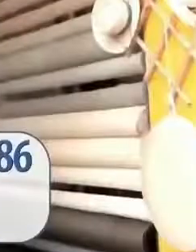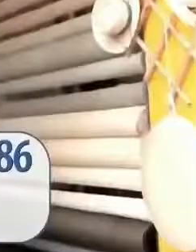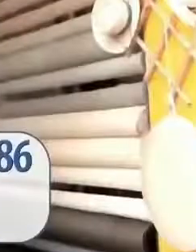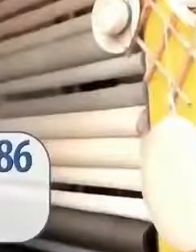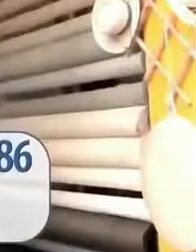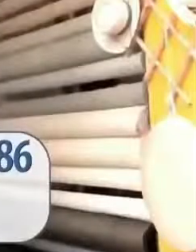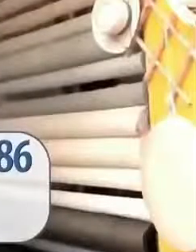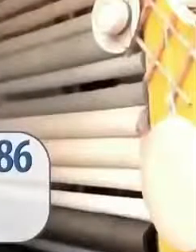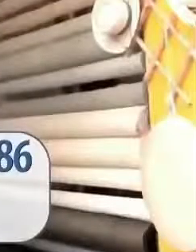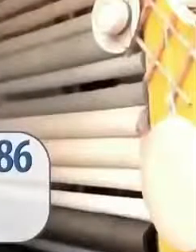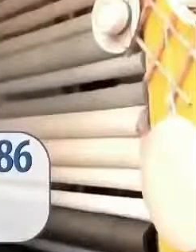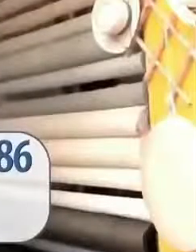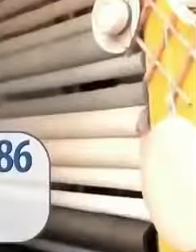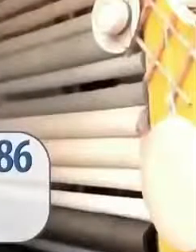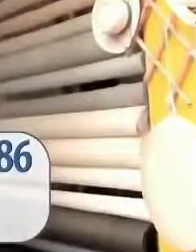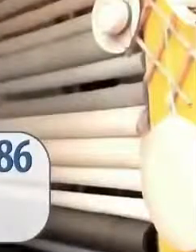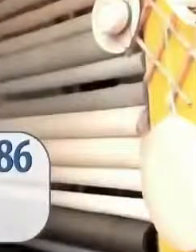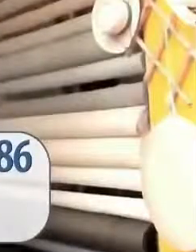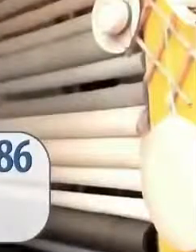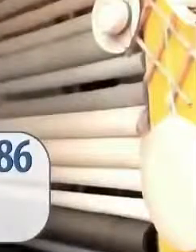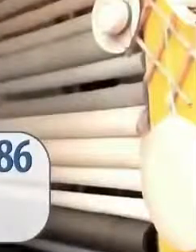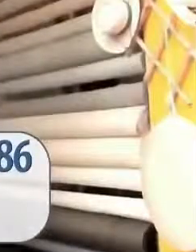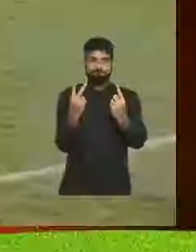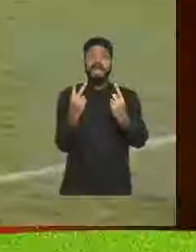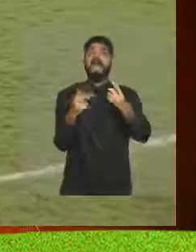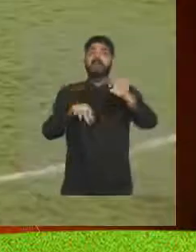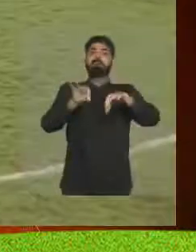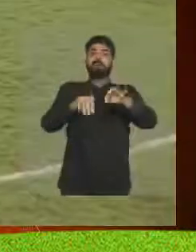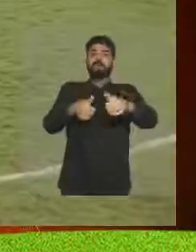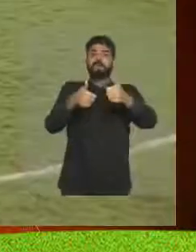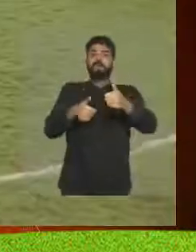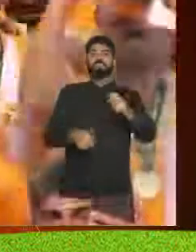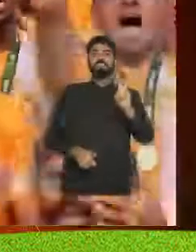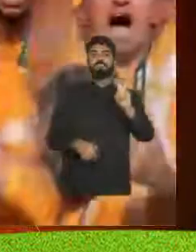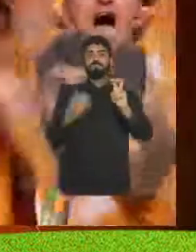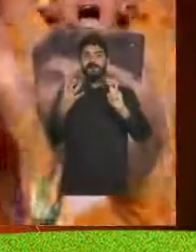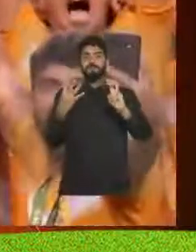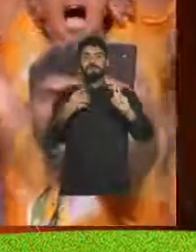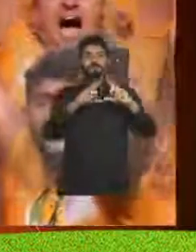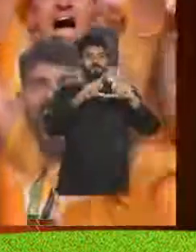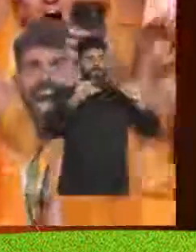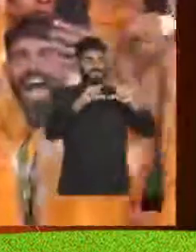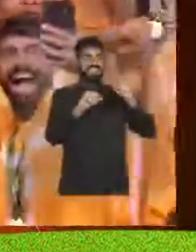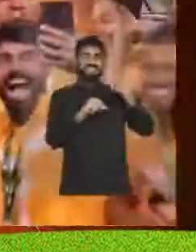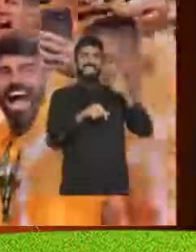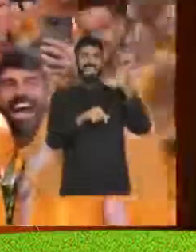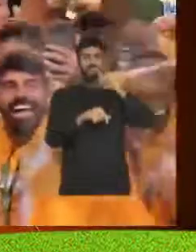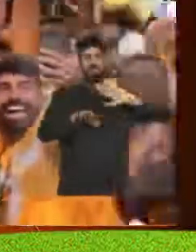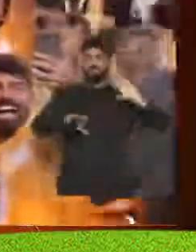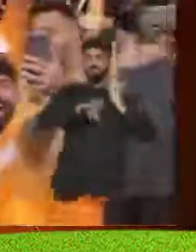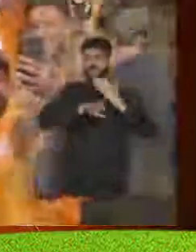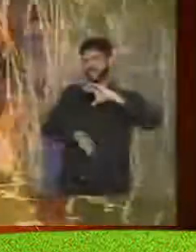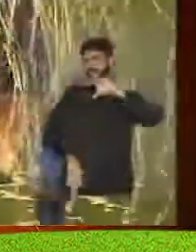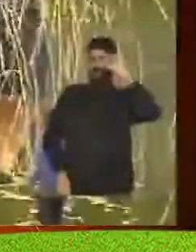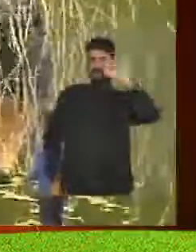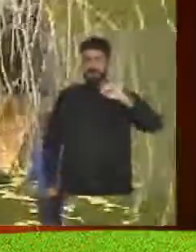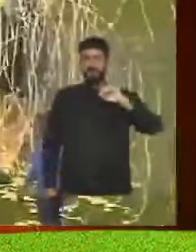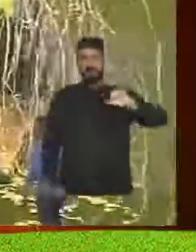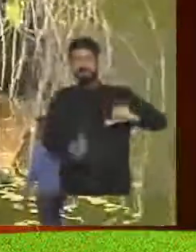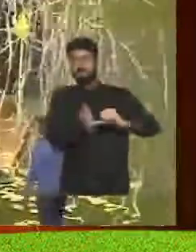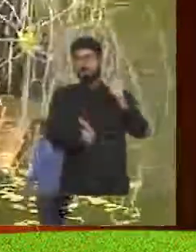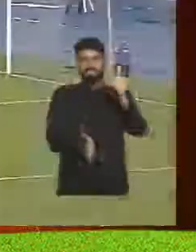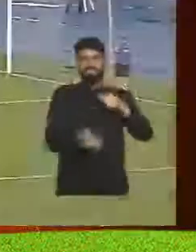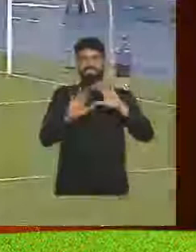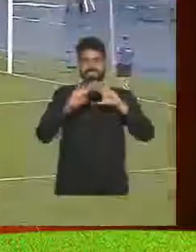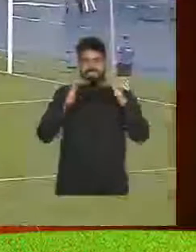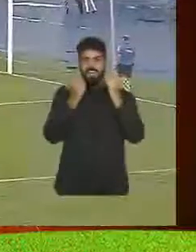e você recebe com qualidade e garantia. Vamos começar então o esporte falando de quem? Inicialmente aí falando do